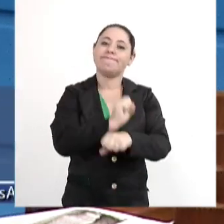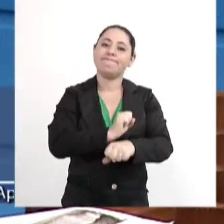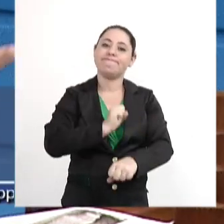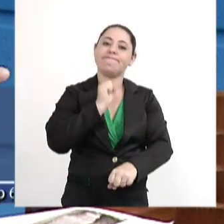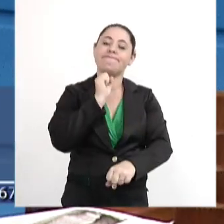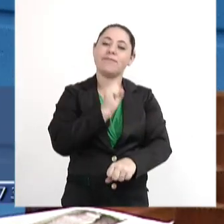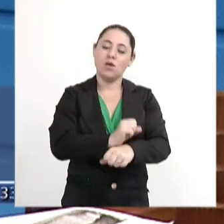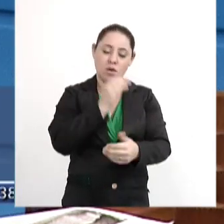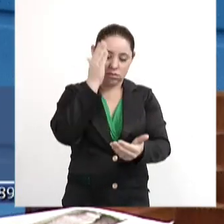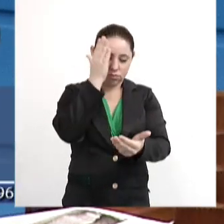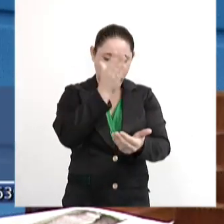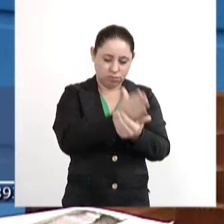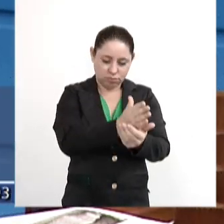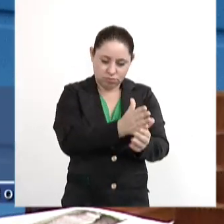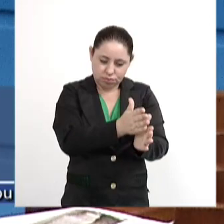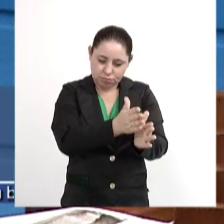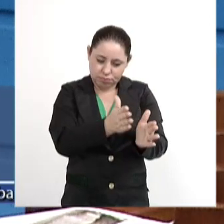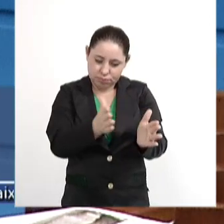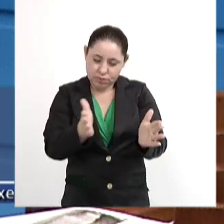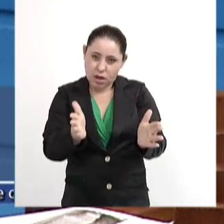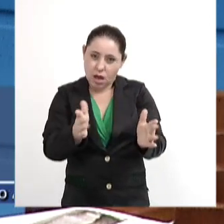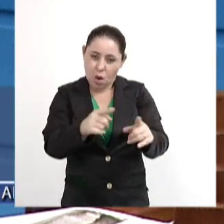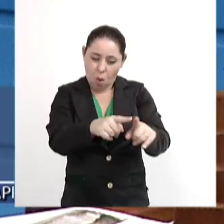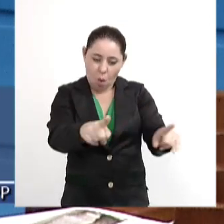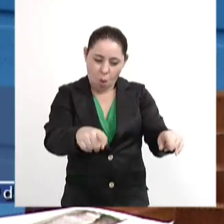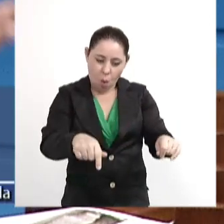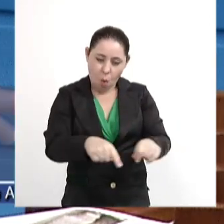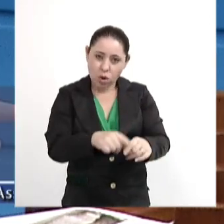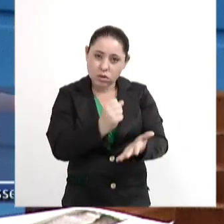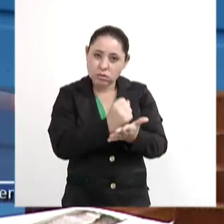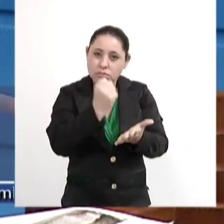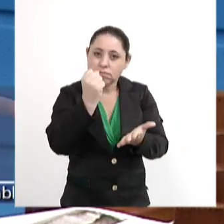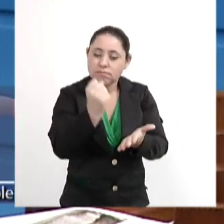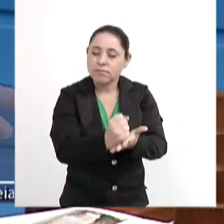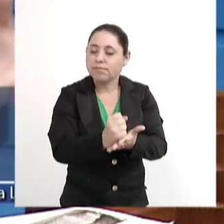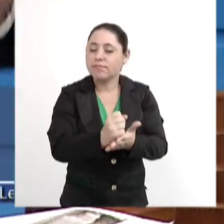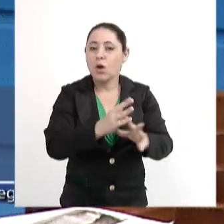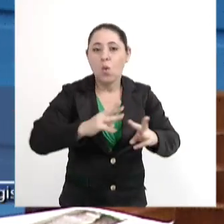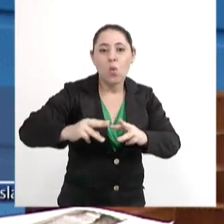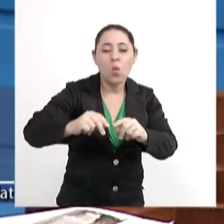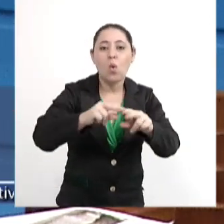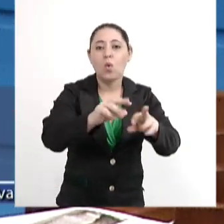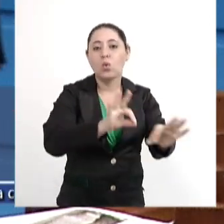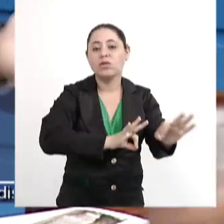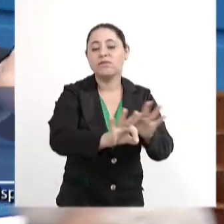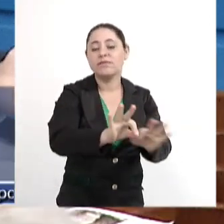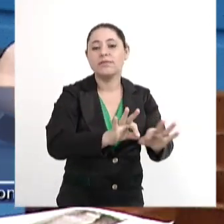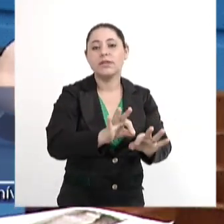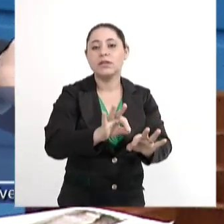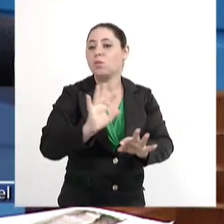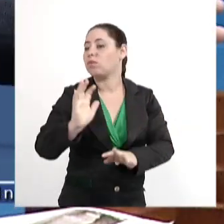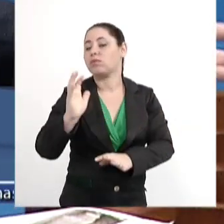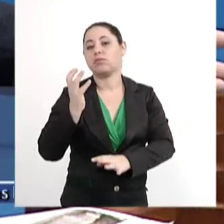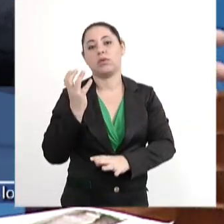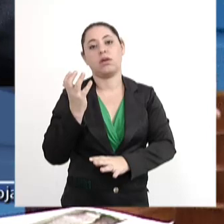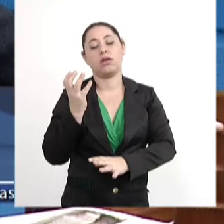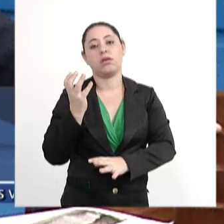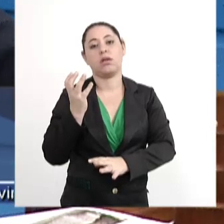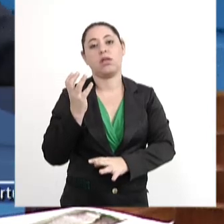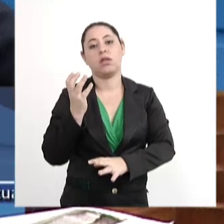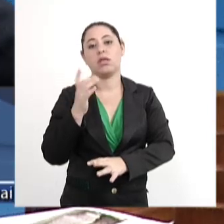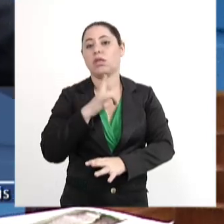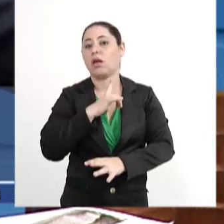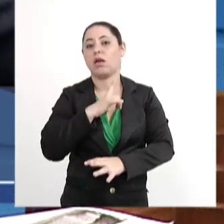o processo de demarcação que não acontece e, mesmo assim,